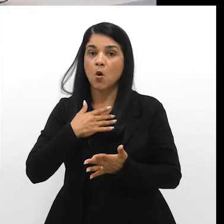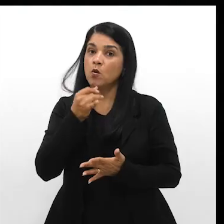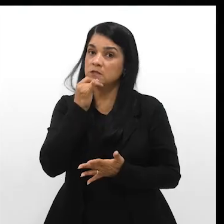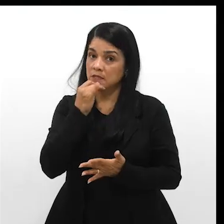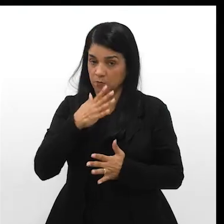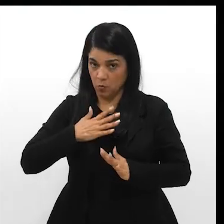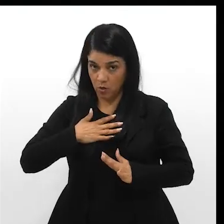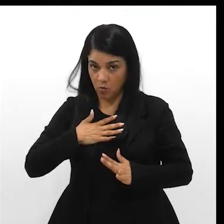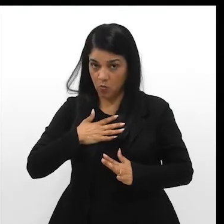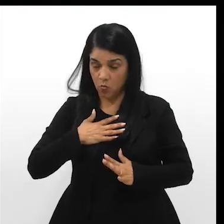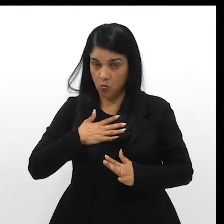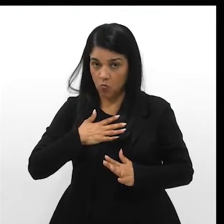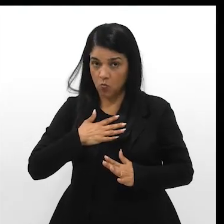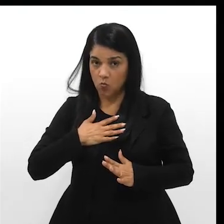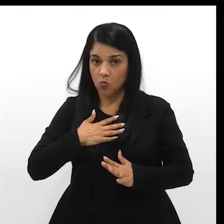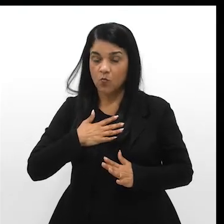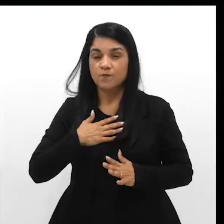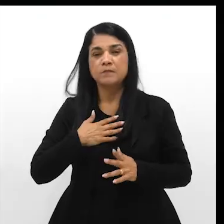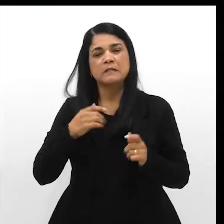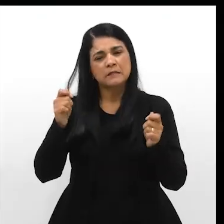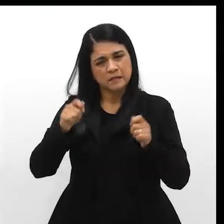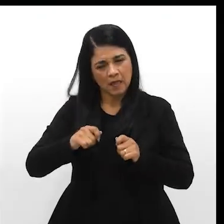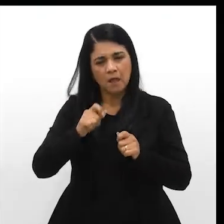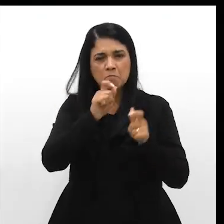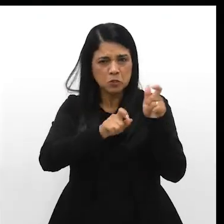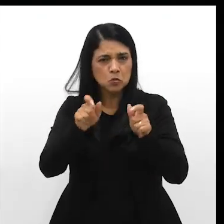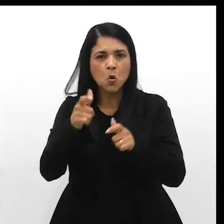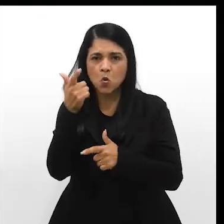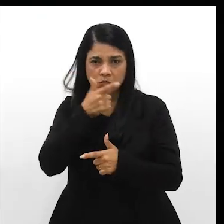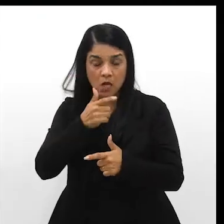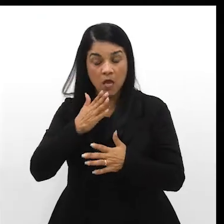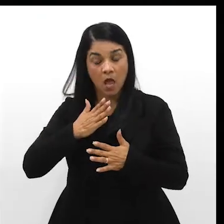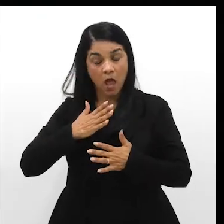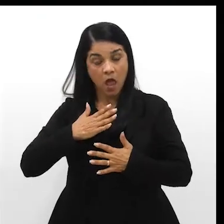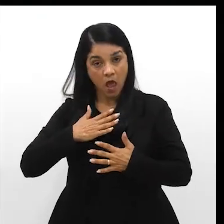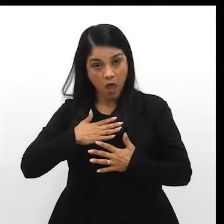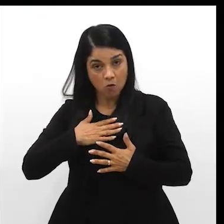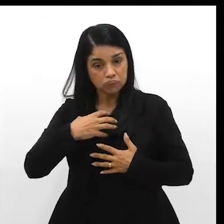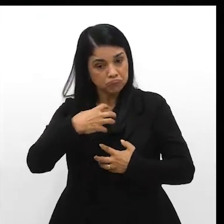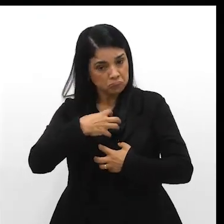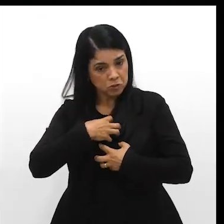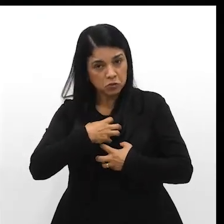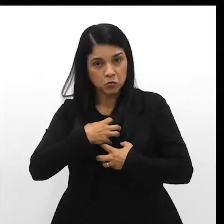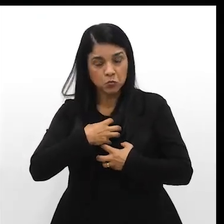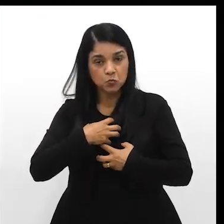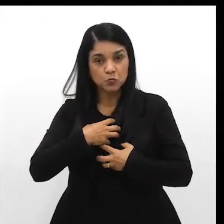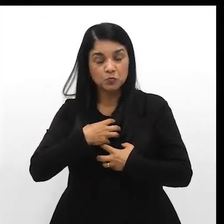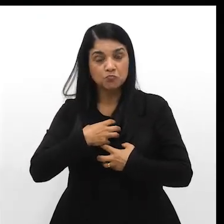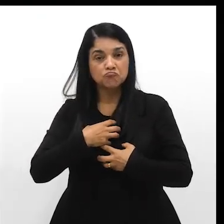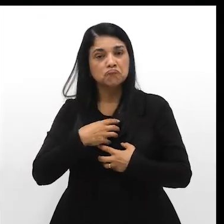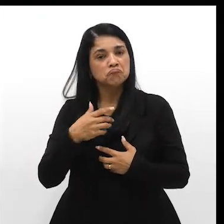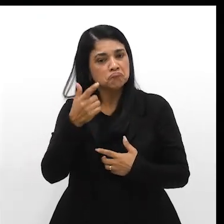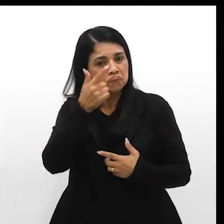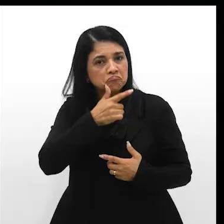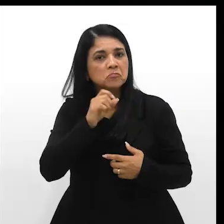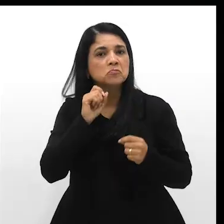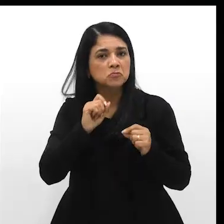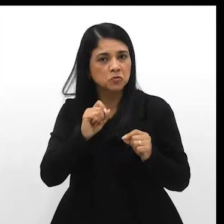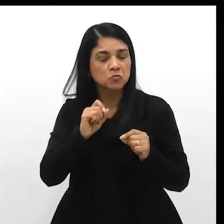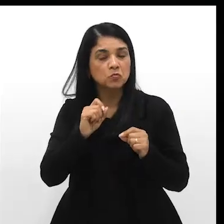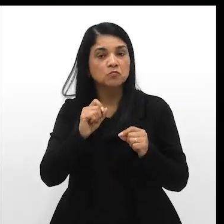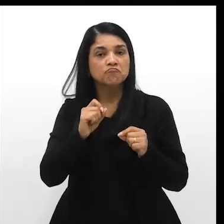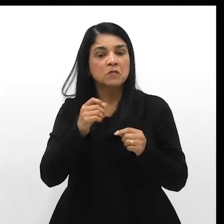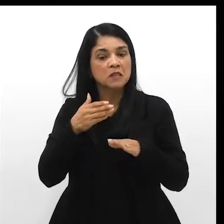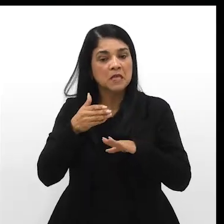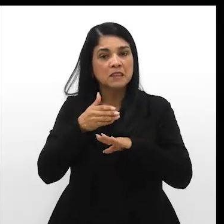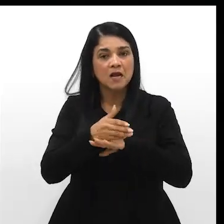cadeira, né? Esse meu exemplo, né? Eu sempre vou citar o meu exemplo, porque tem gente que até consegue. Eu me sinto privilegiada de ter caído